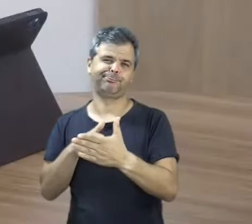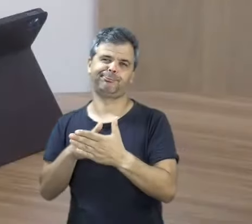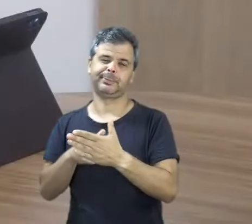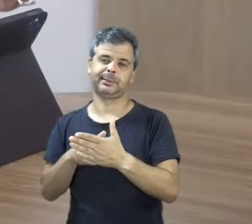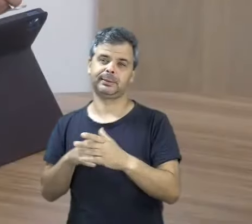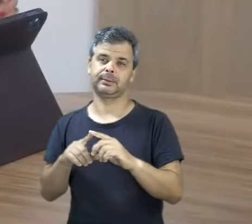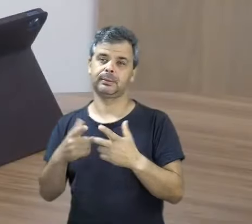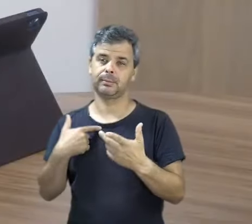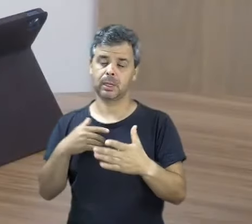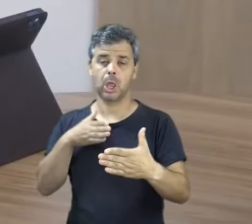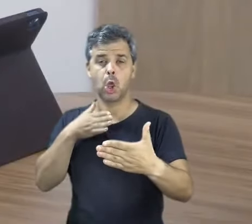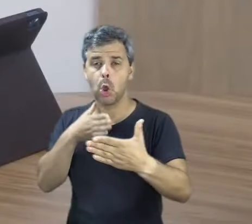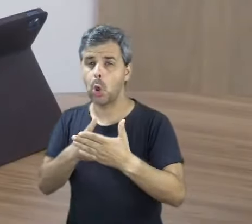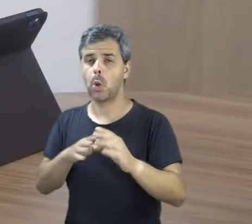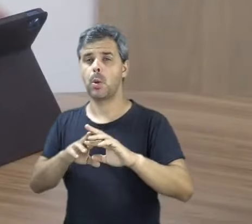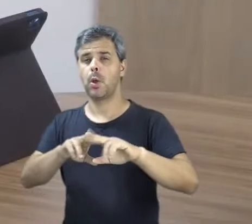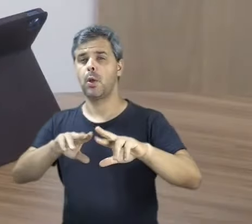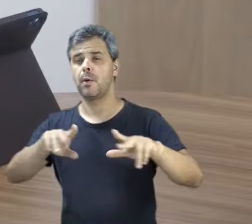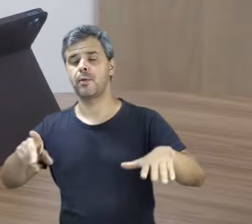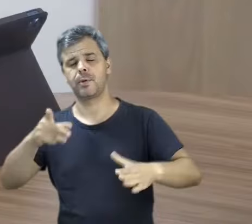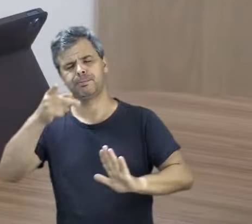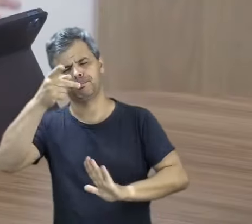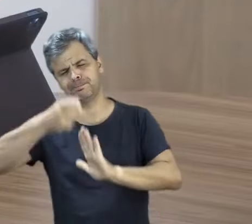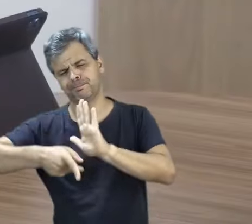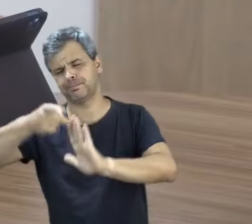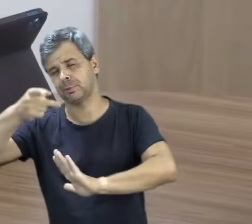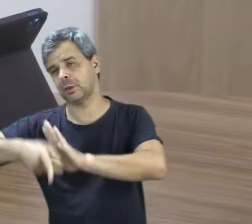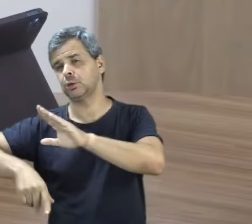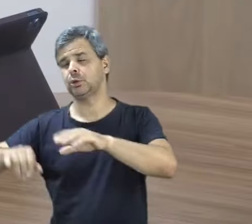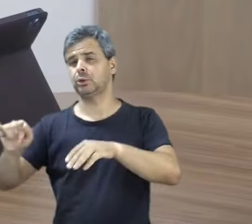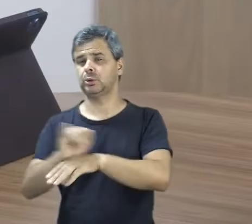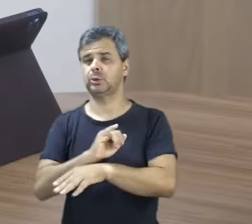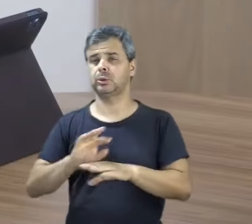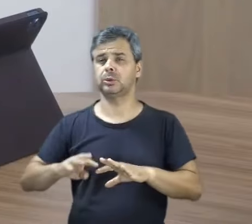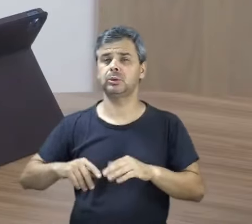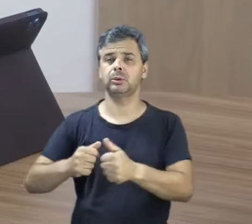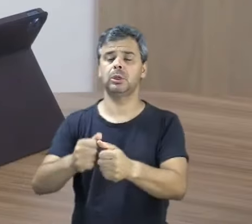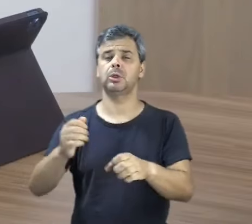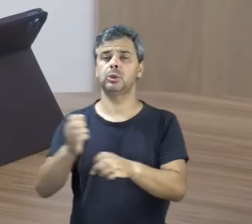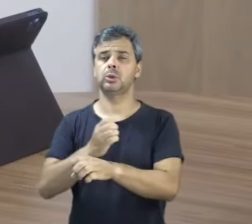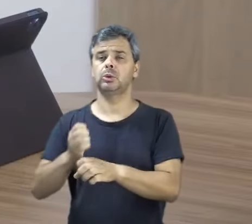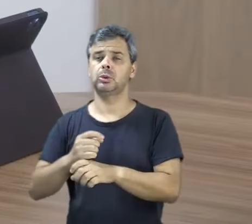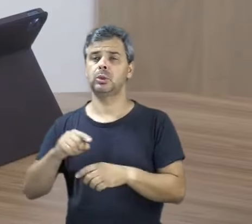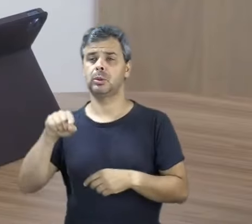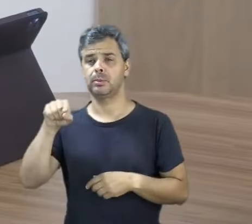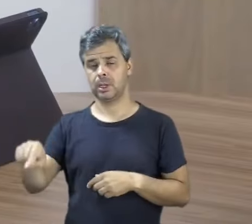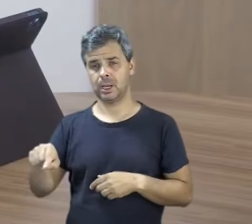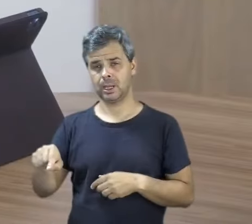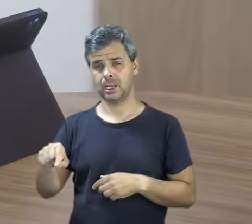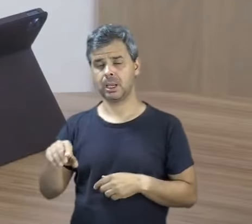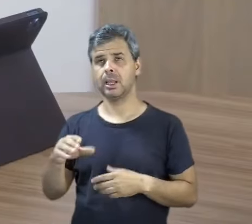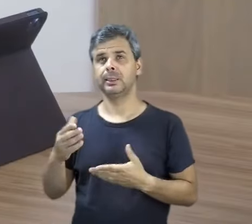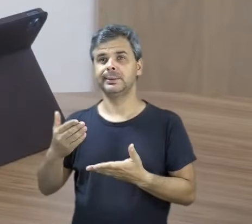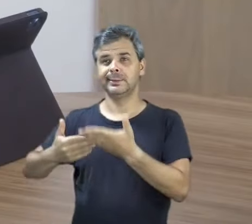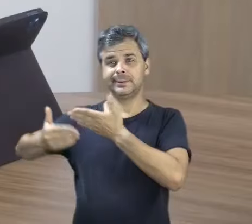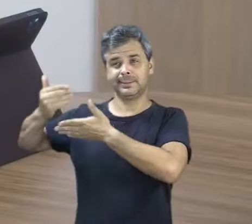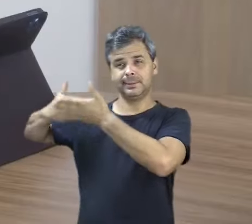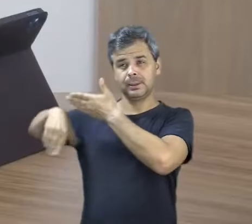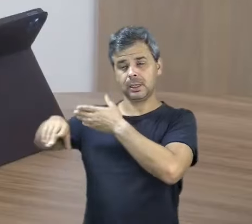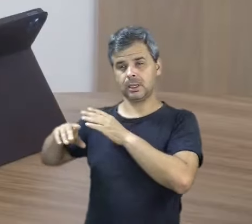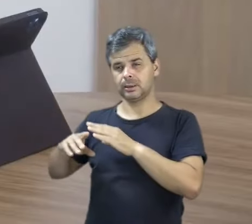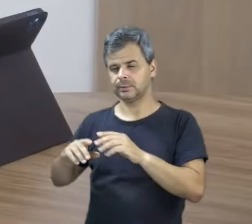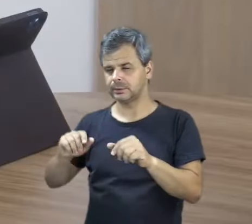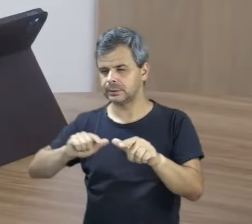gente ter sido interrompido vários projetos e ações e construções que estavam naquela pegada que a gente vinha